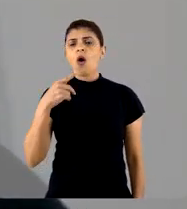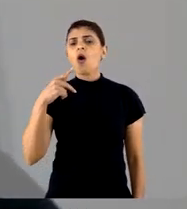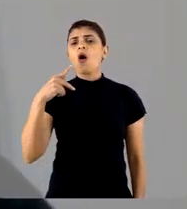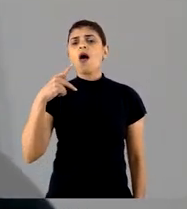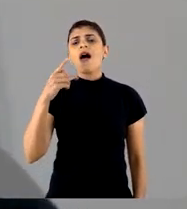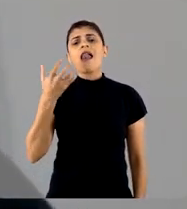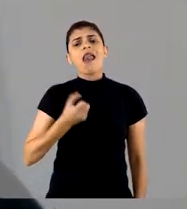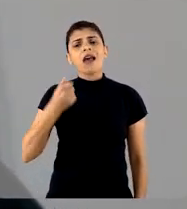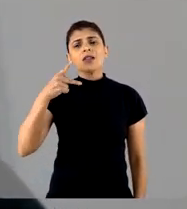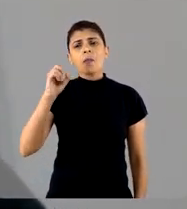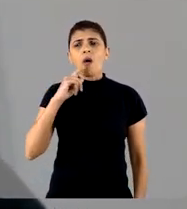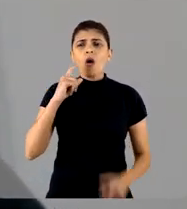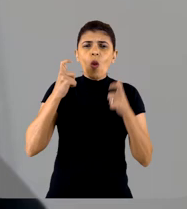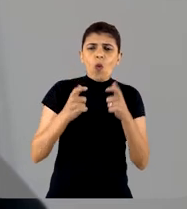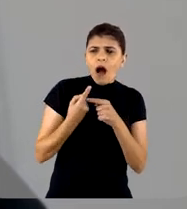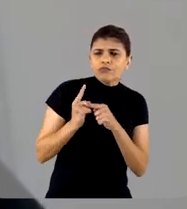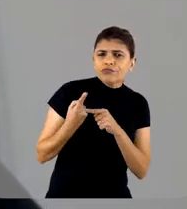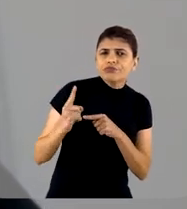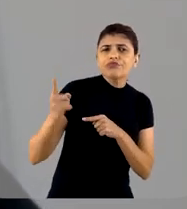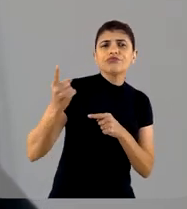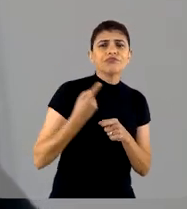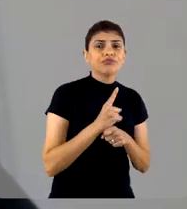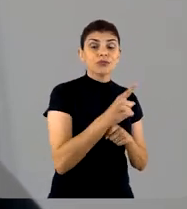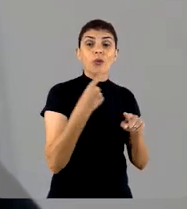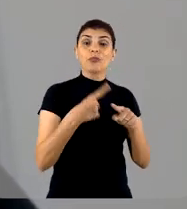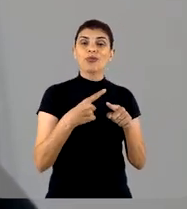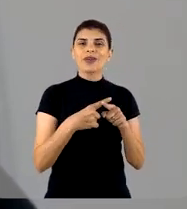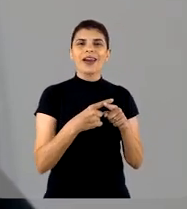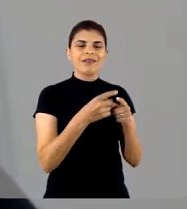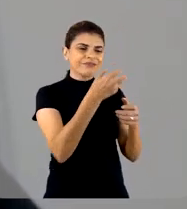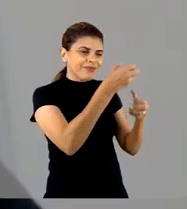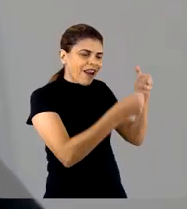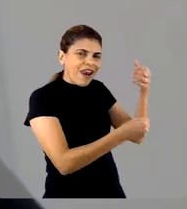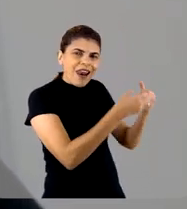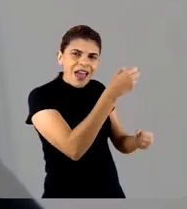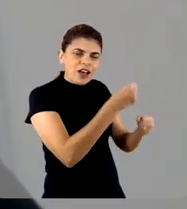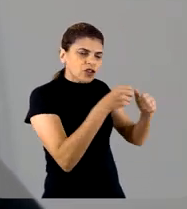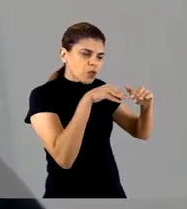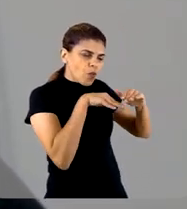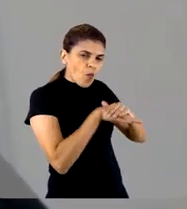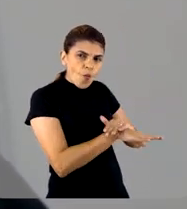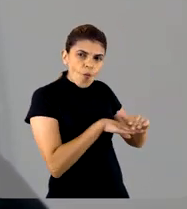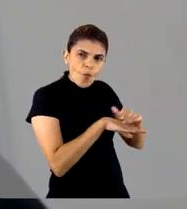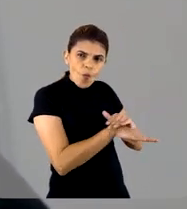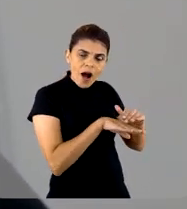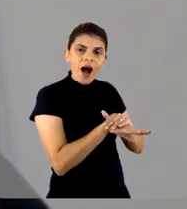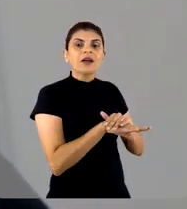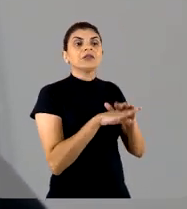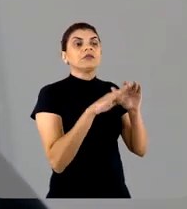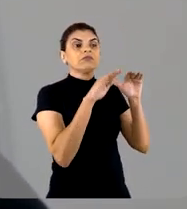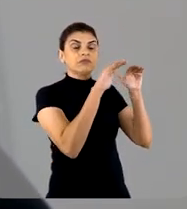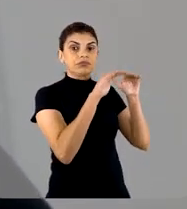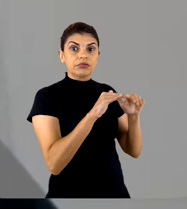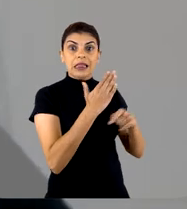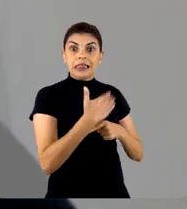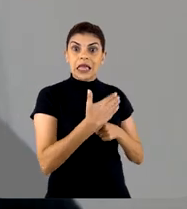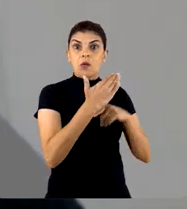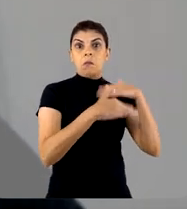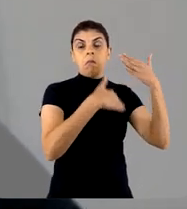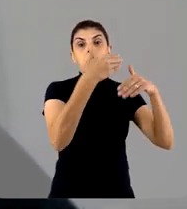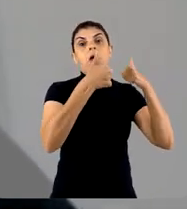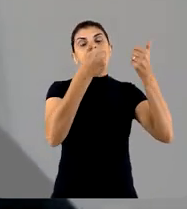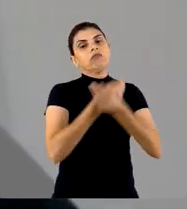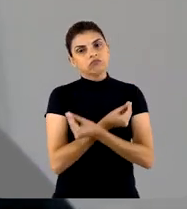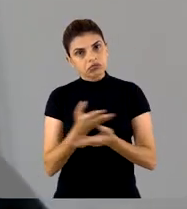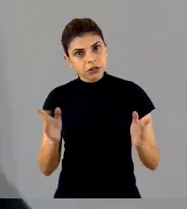para regiões afastadas, né? Justamente porque a tecnologia de armazenar o leite tinha melhorado, então eles fizeram